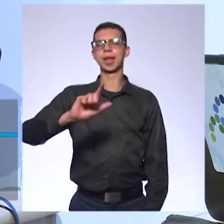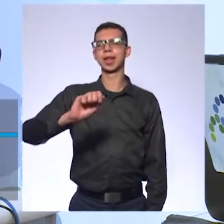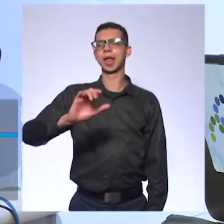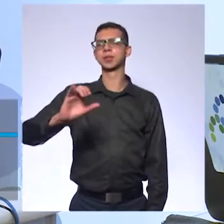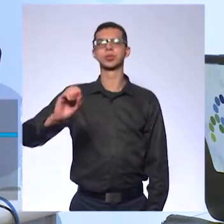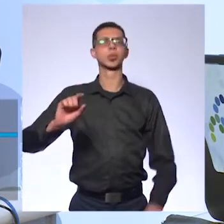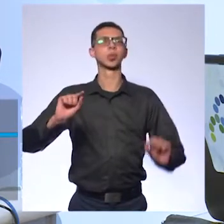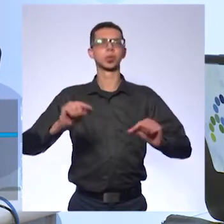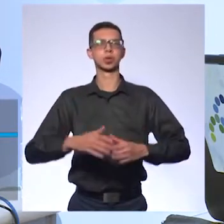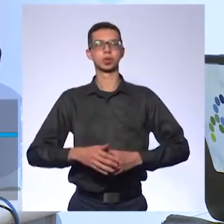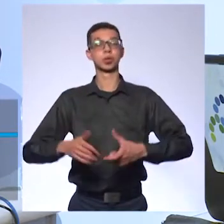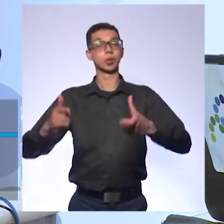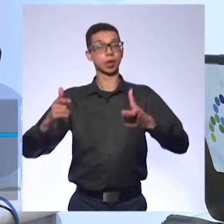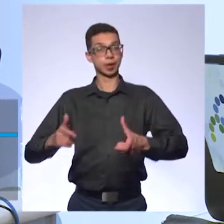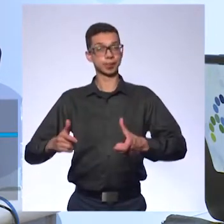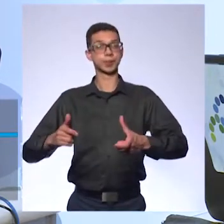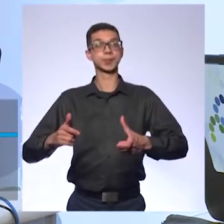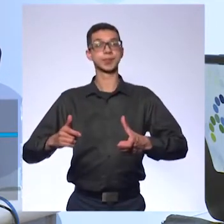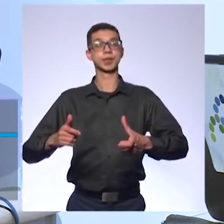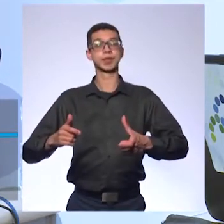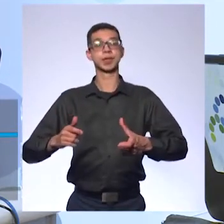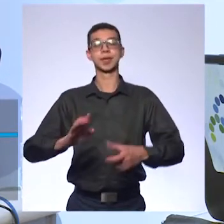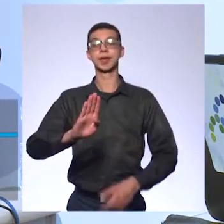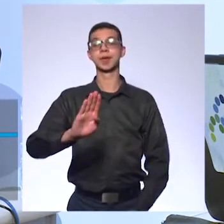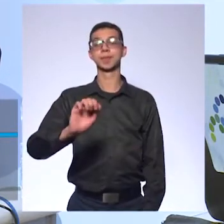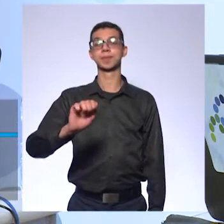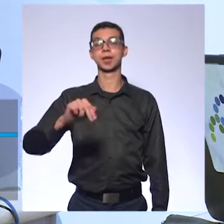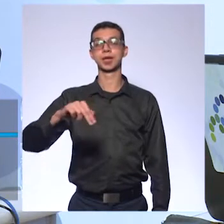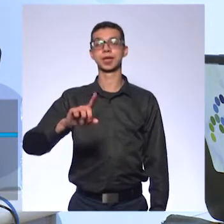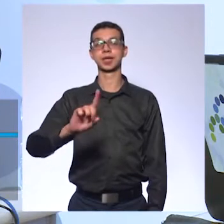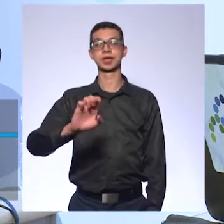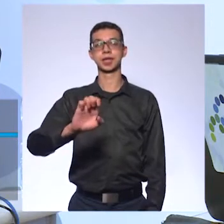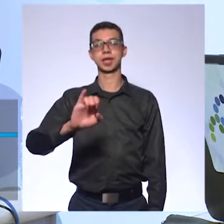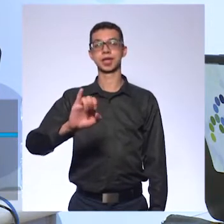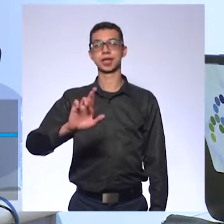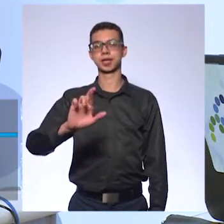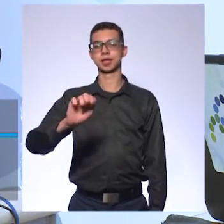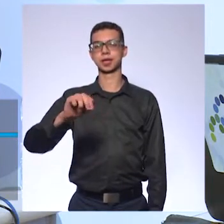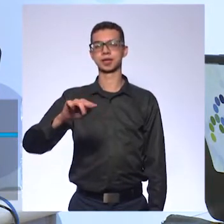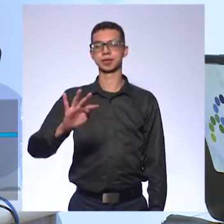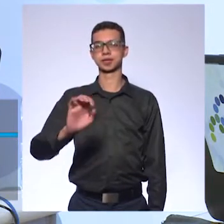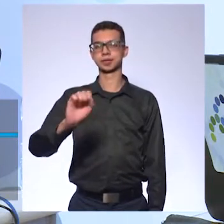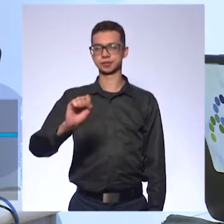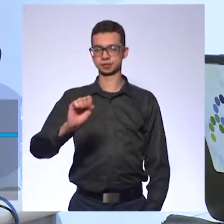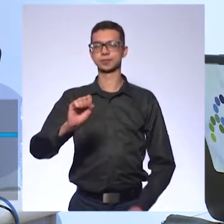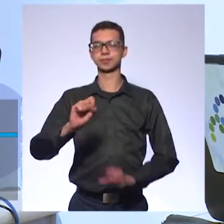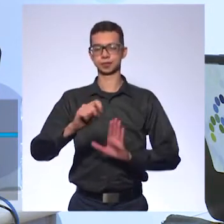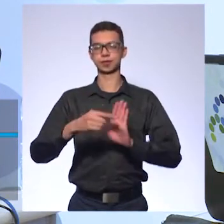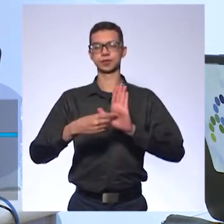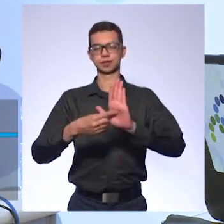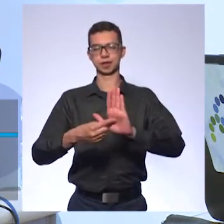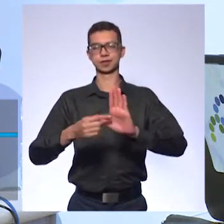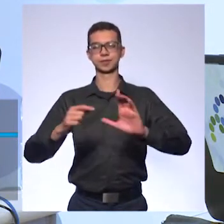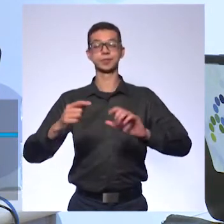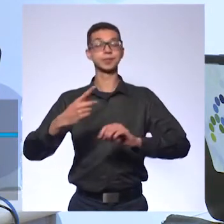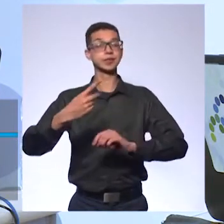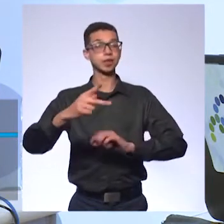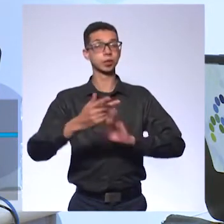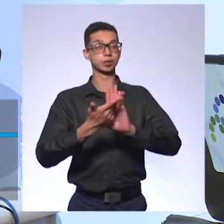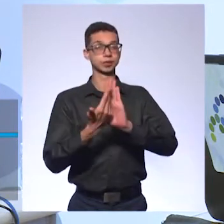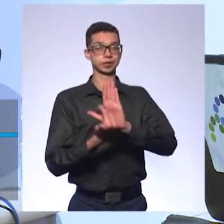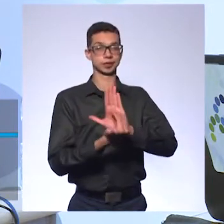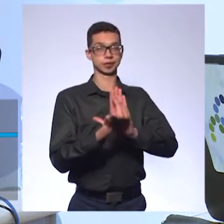né? Então é importante lembrar que é um acervo que vai ficar lá em exposição. Então agora a gente passa para outra etapa, que é